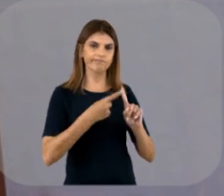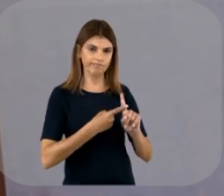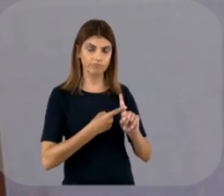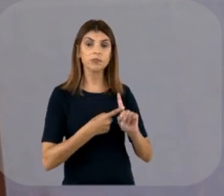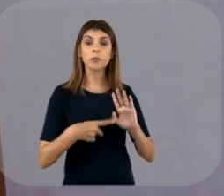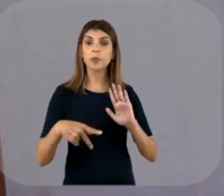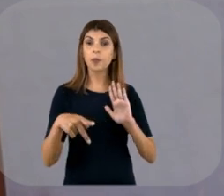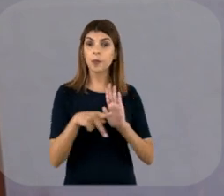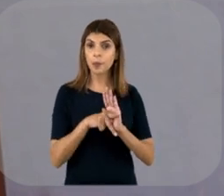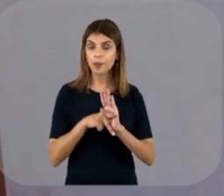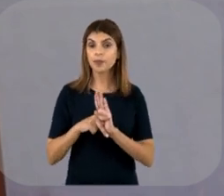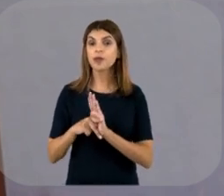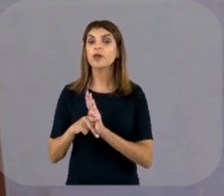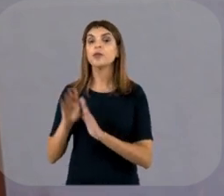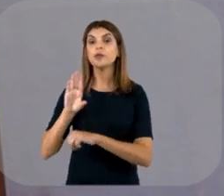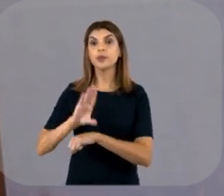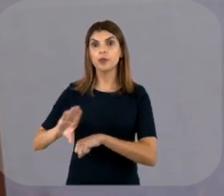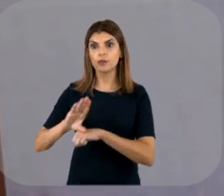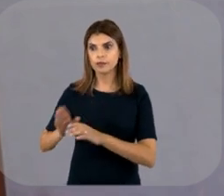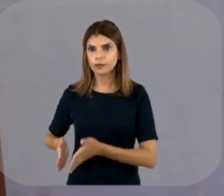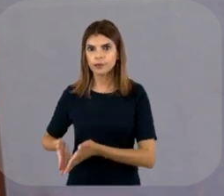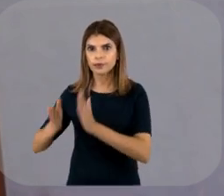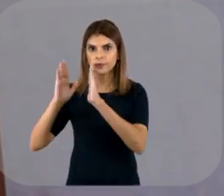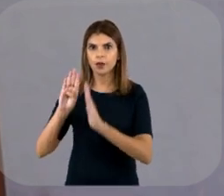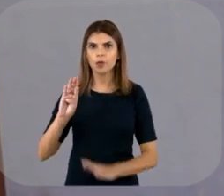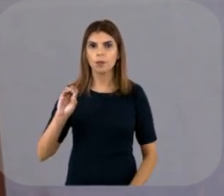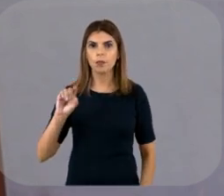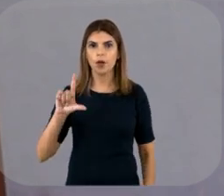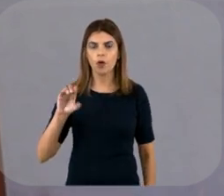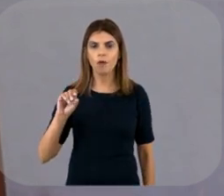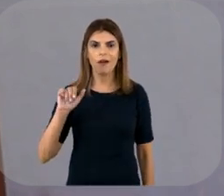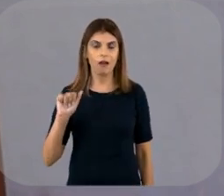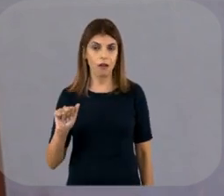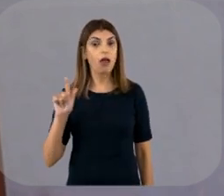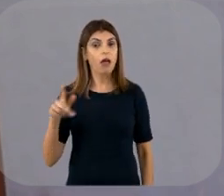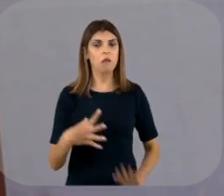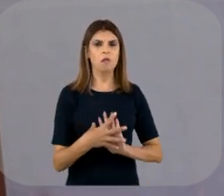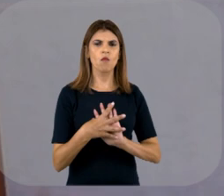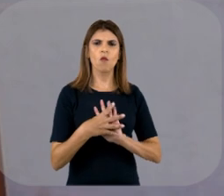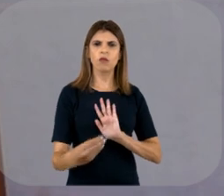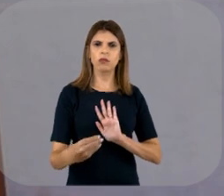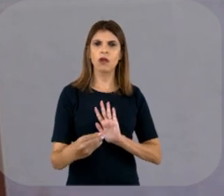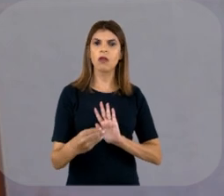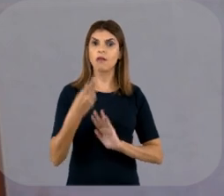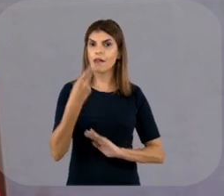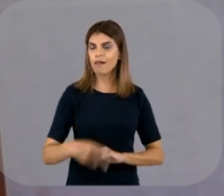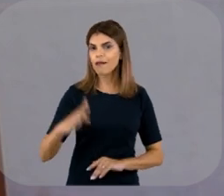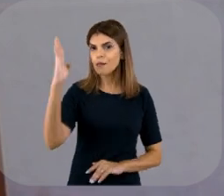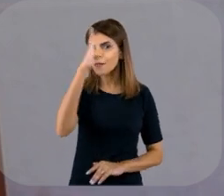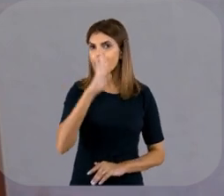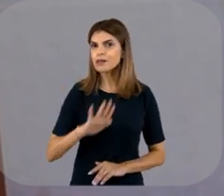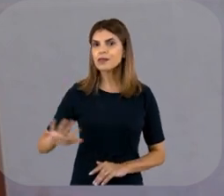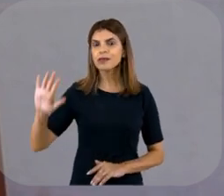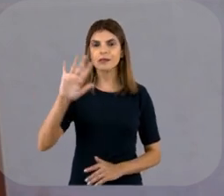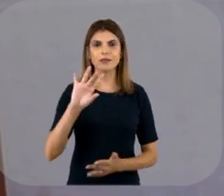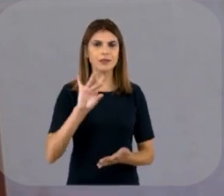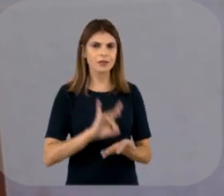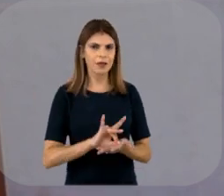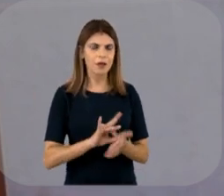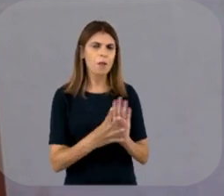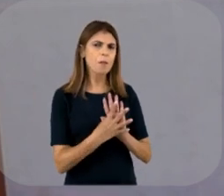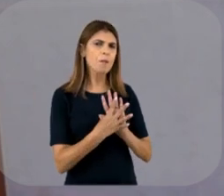idealizado e concebido pelo Bloco A. Esse é um modelo adaptado à realidade brasileira. Mas antes de entrar no nosso